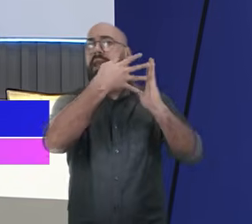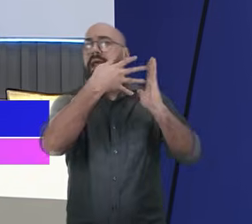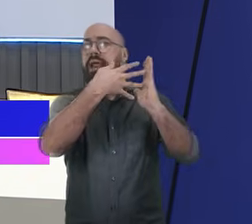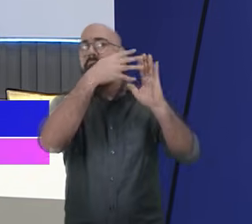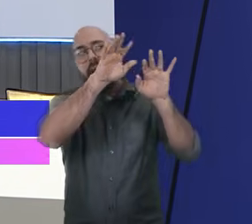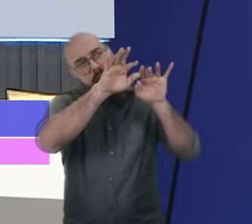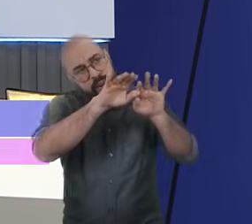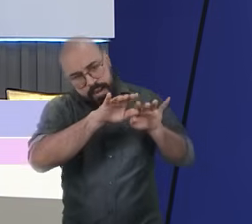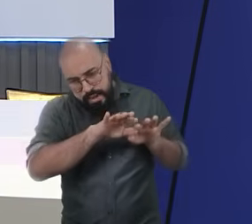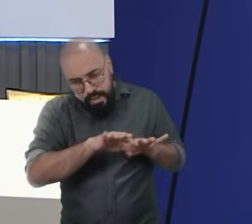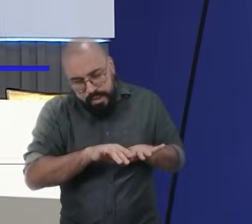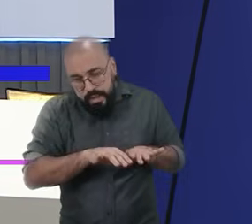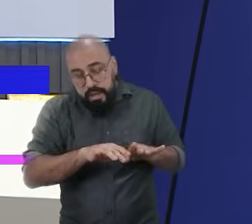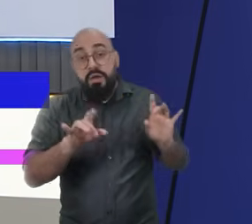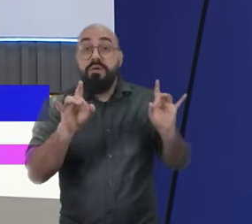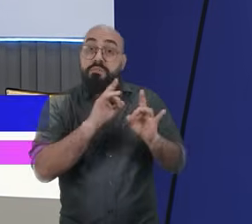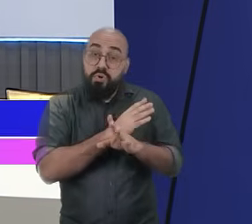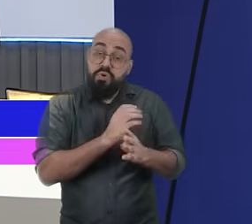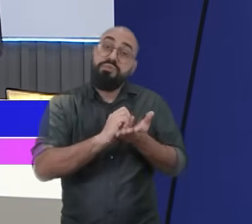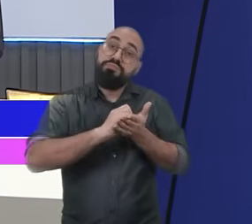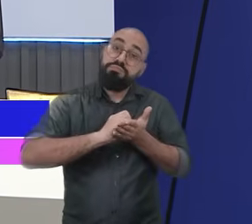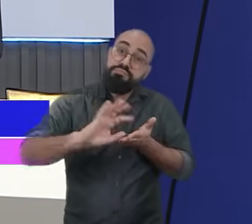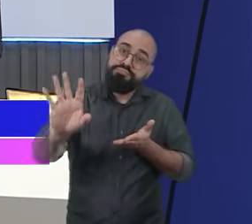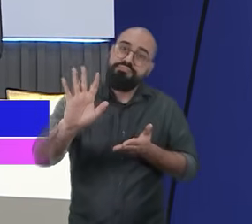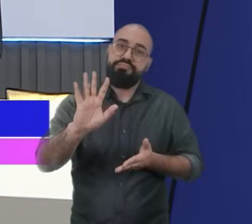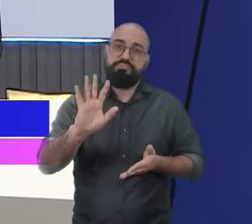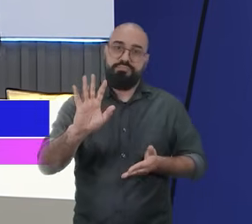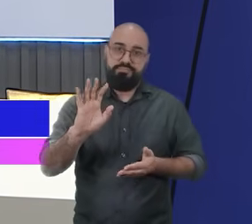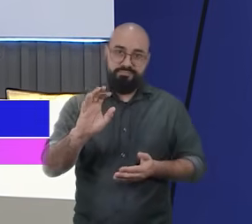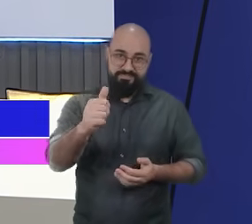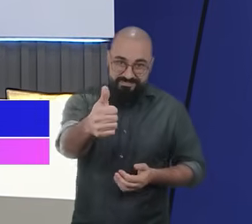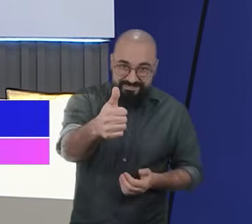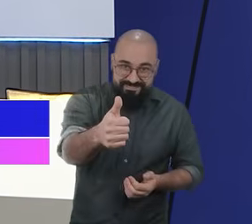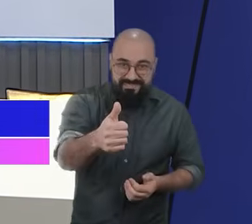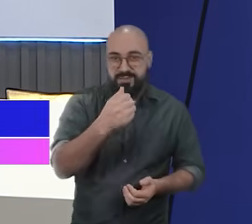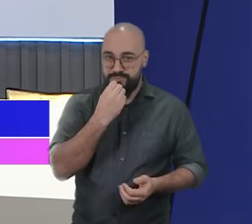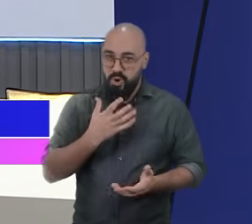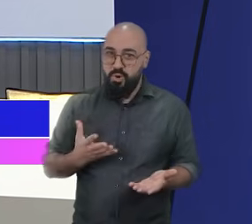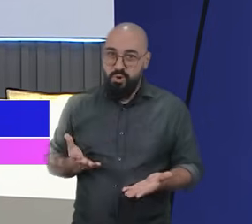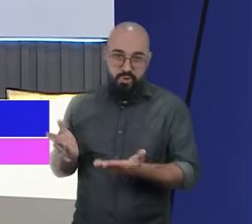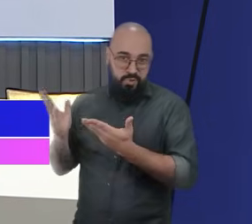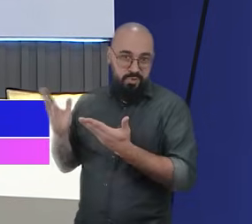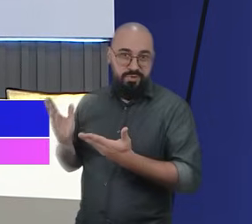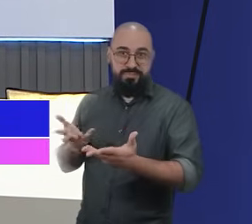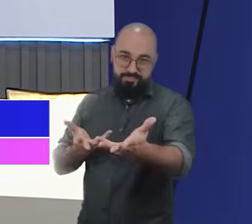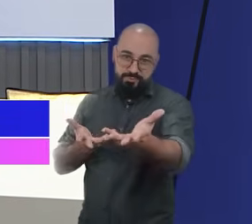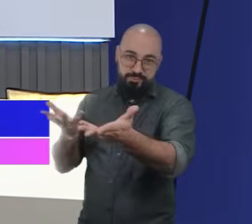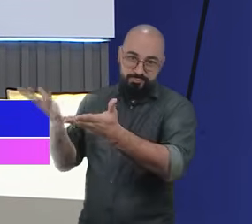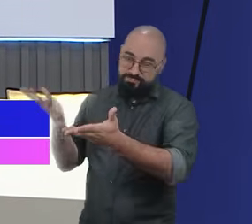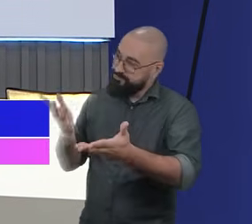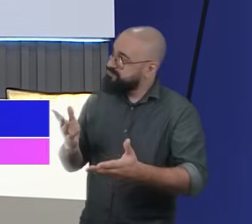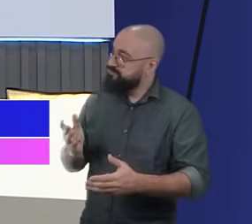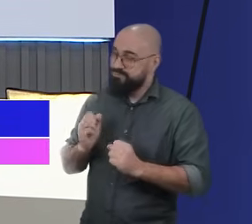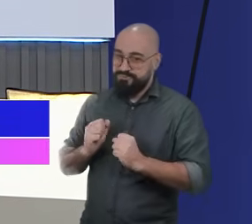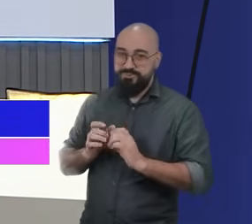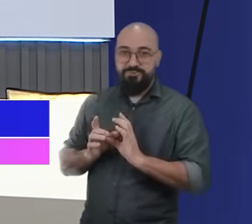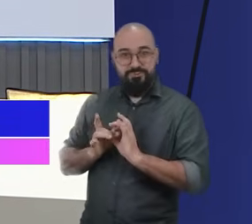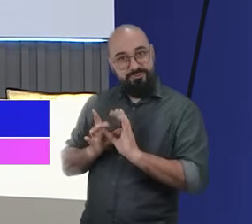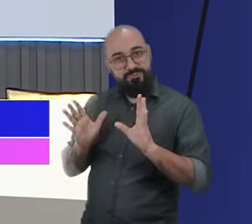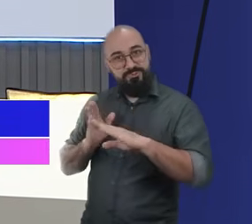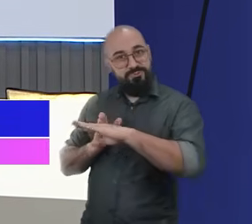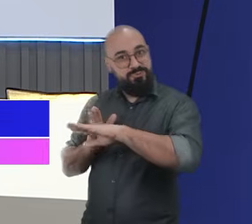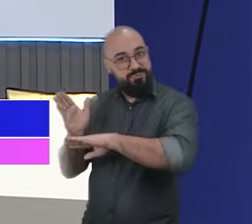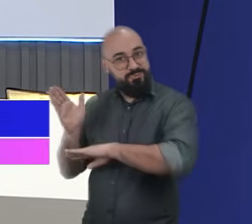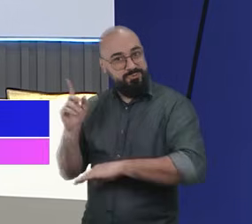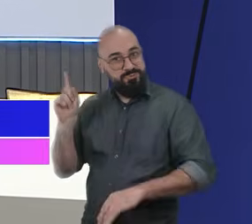sua disposição agora mesmo no seu equipamento, tá bom? Bom demais, não é? Então tá aí esse convite para você que já